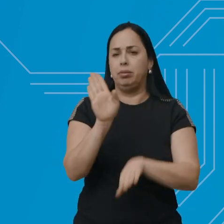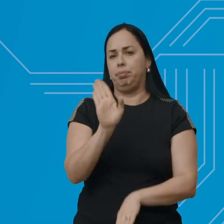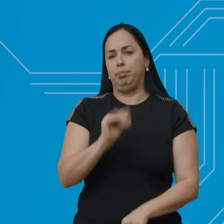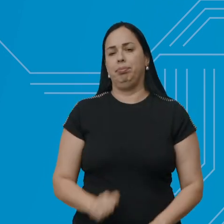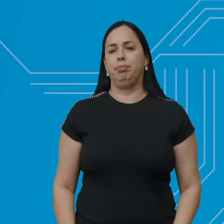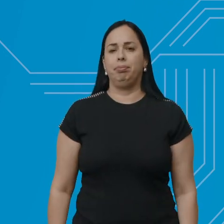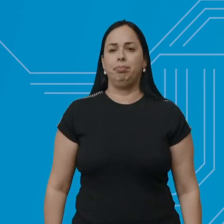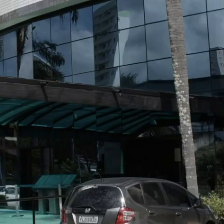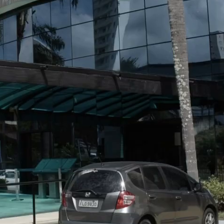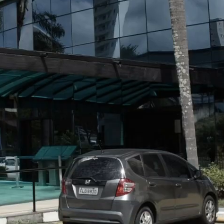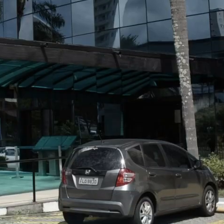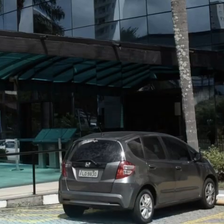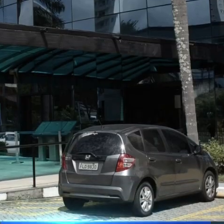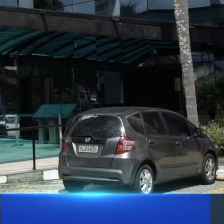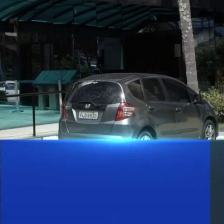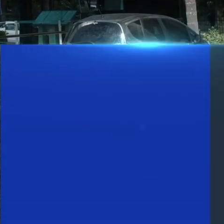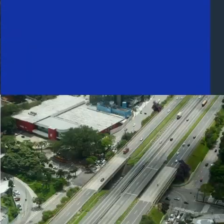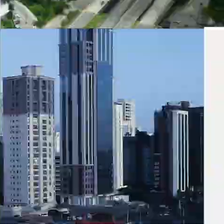maneira. Volto já!